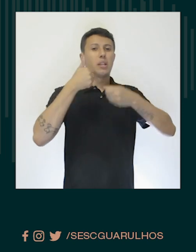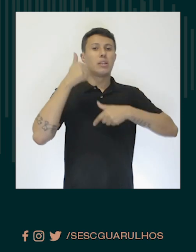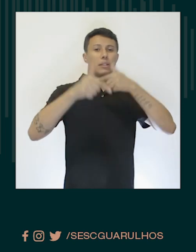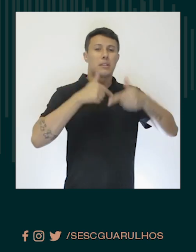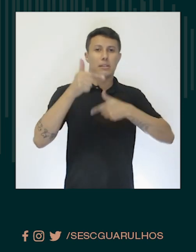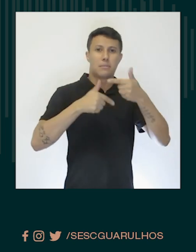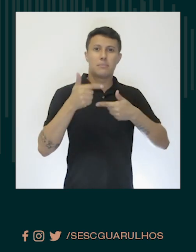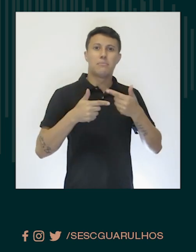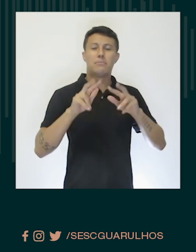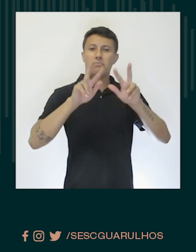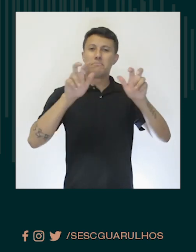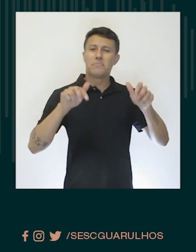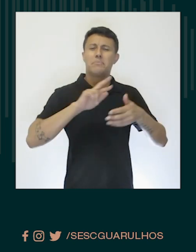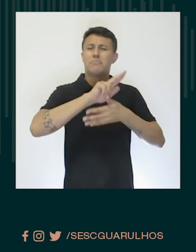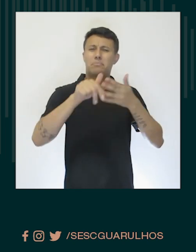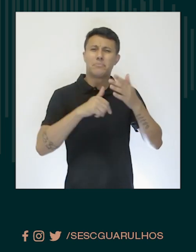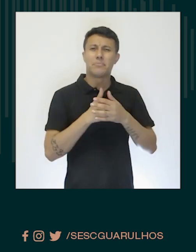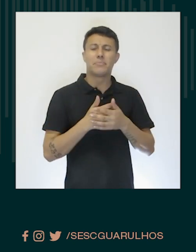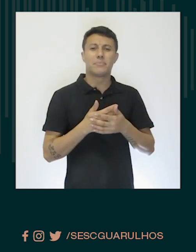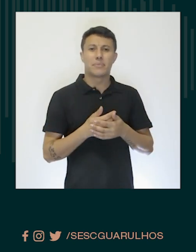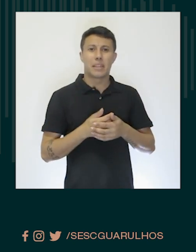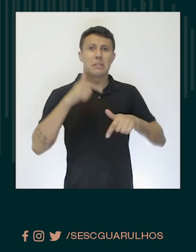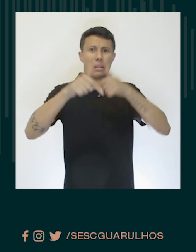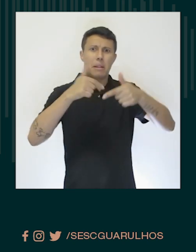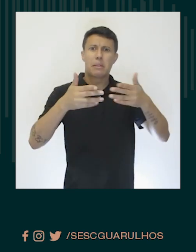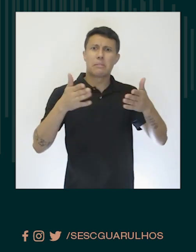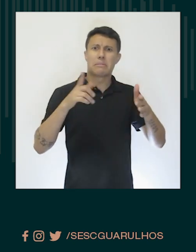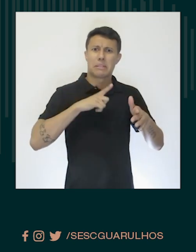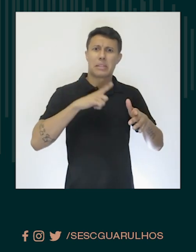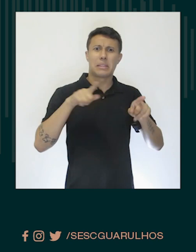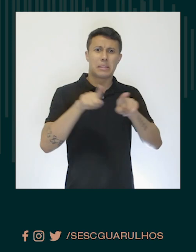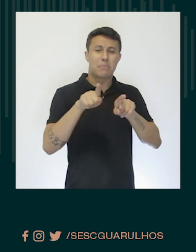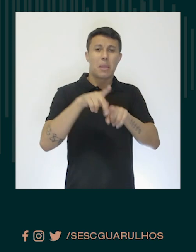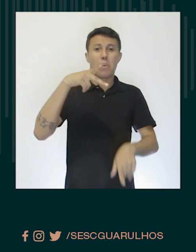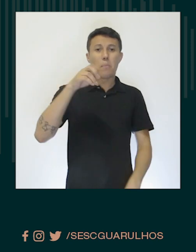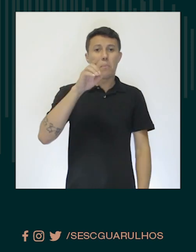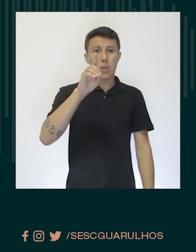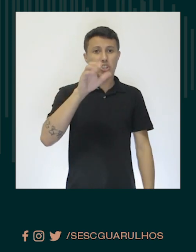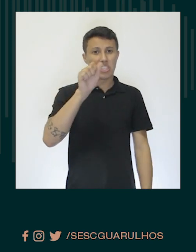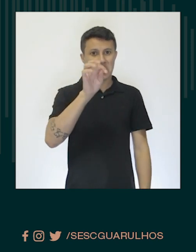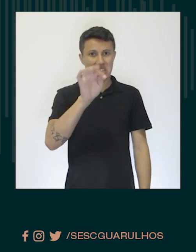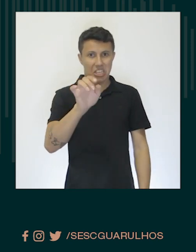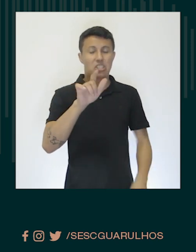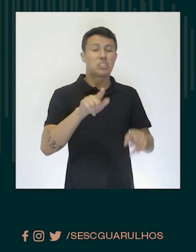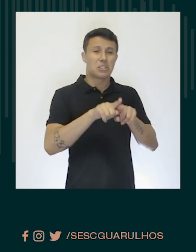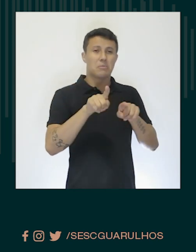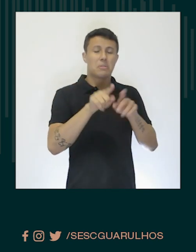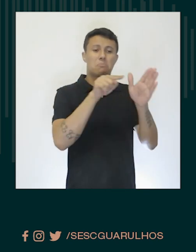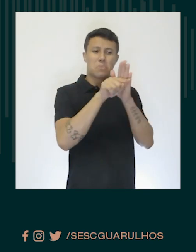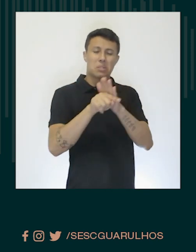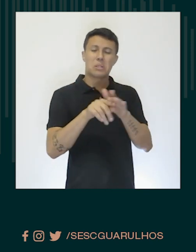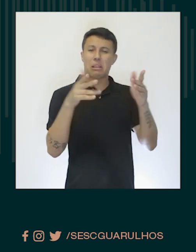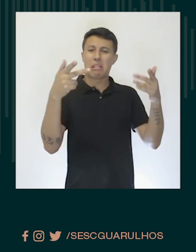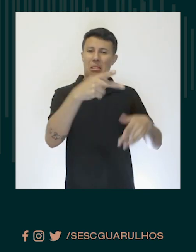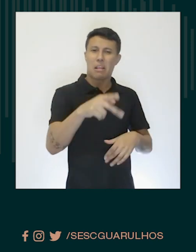tempo, já fez bastante coisa com Manifest. Não sei se é, provavelmente. Ela fez algumas paradas com o João Perreca e os Alambiques,